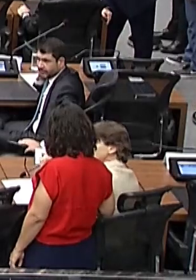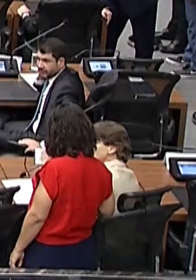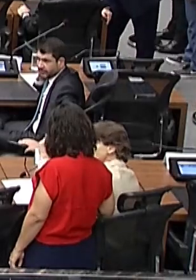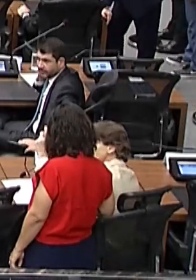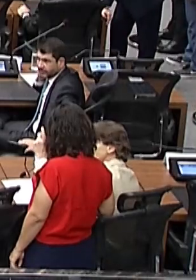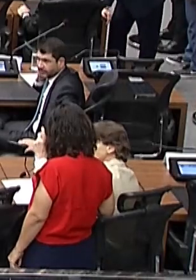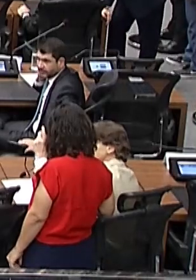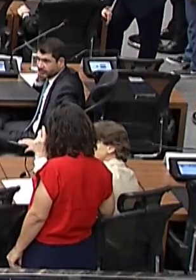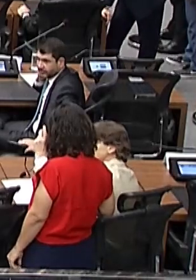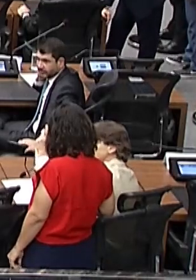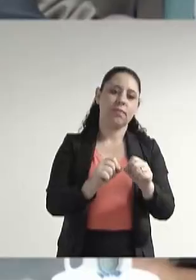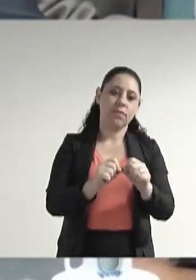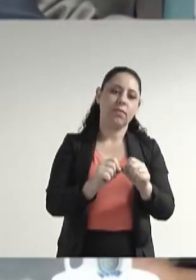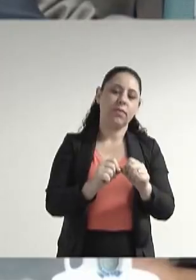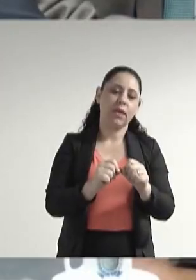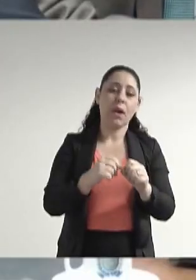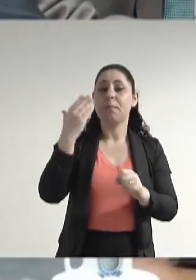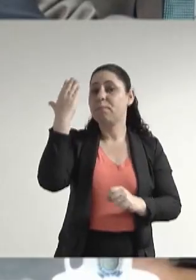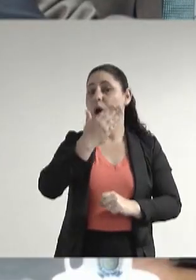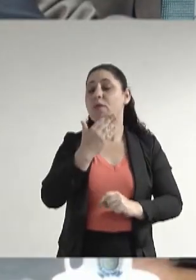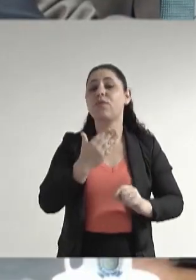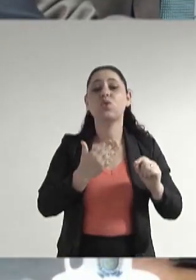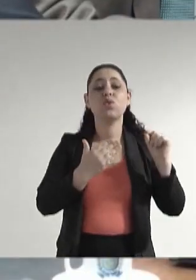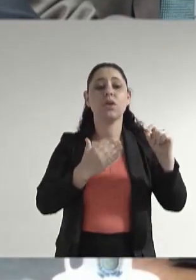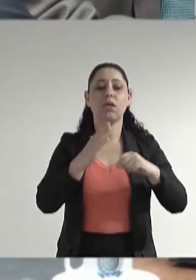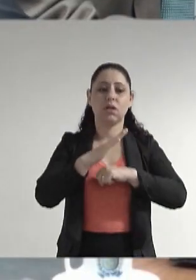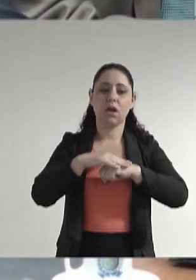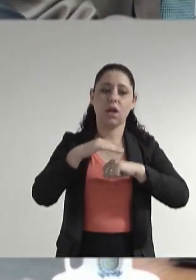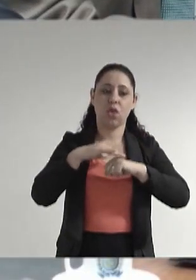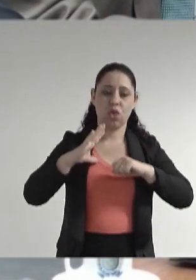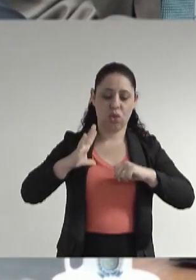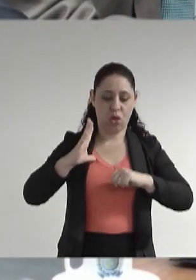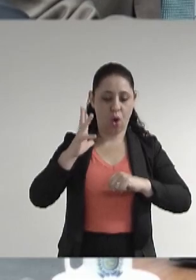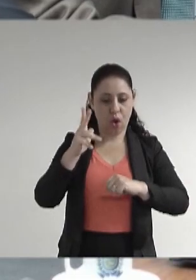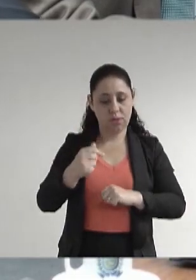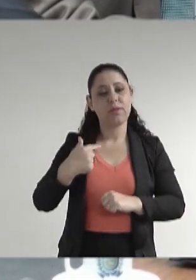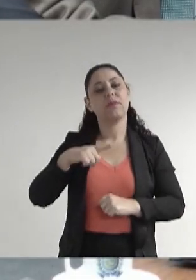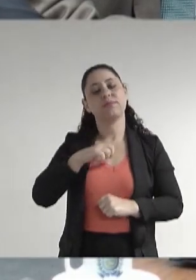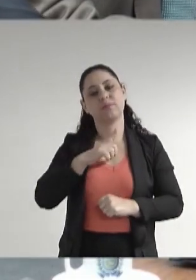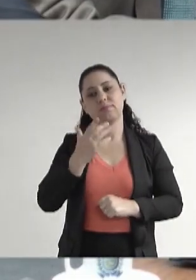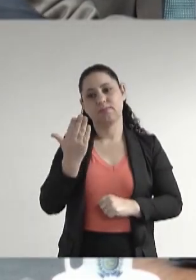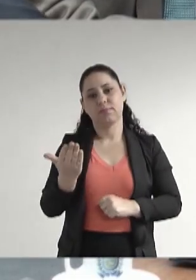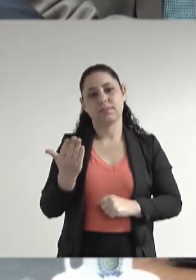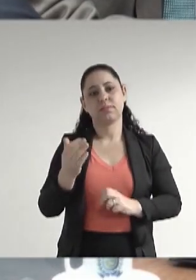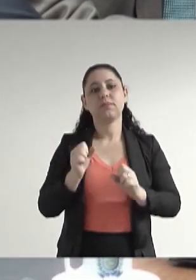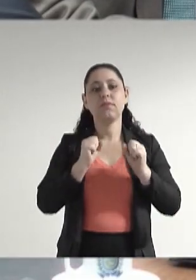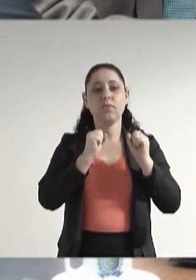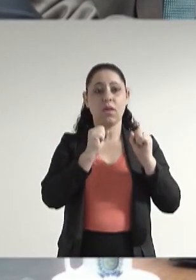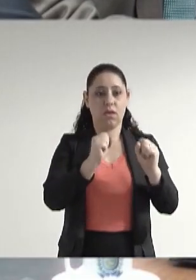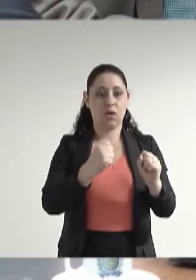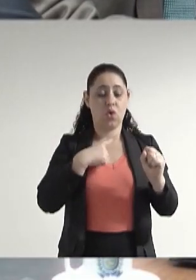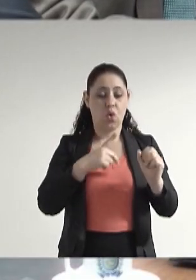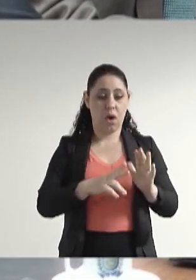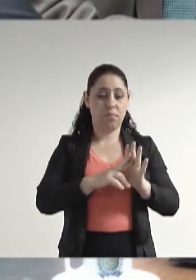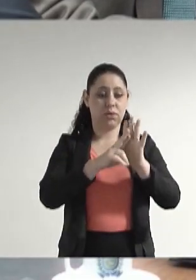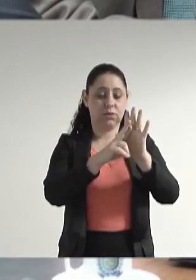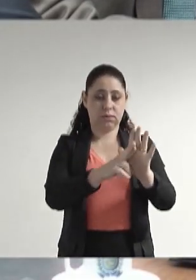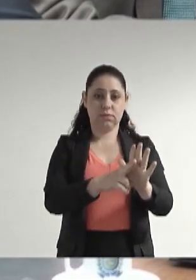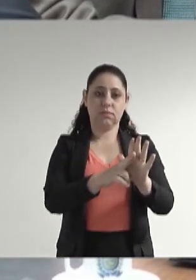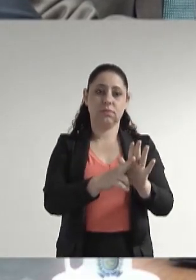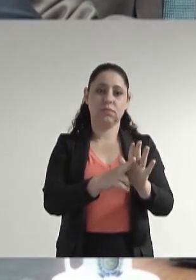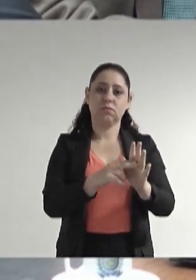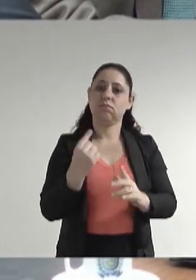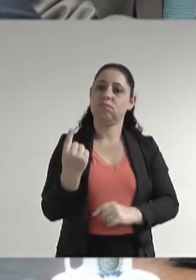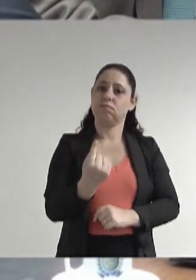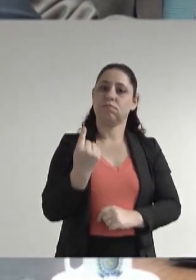sendo estendido aqui, prova inequívoca do carinho que todos nós temos por Vossa Excelência, que o Podemos, a qual eu represento, o